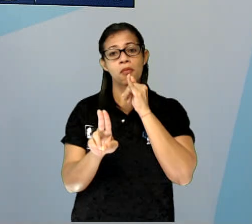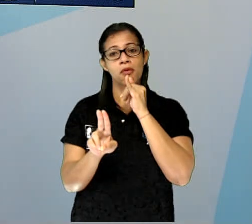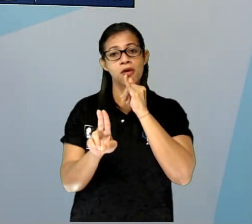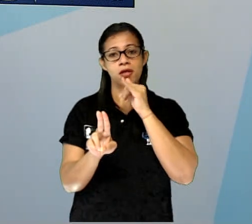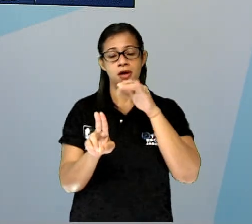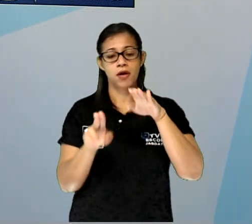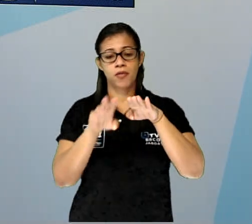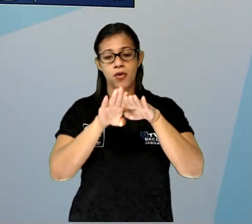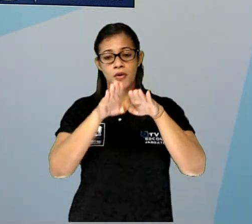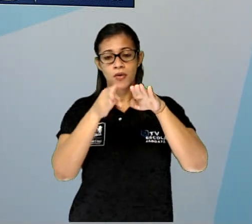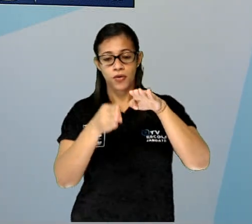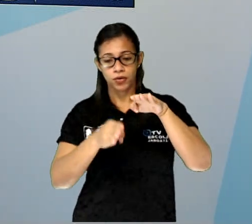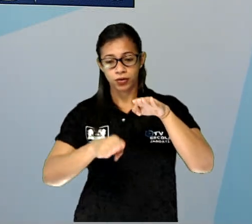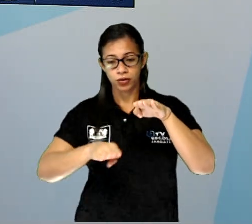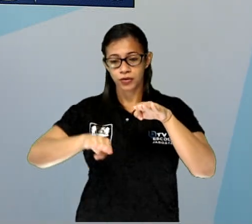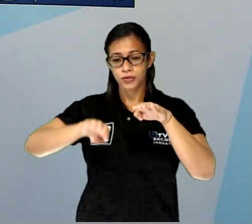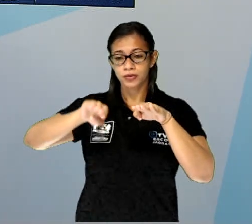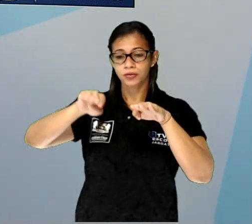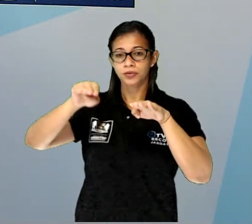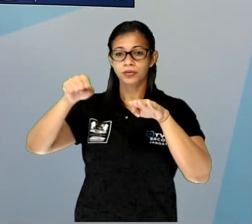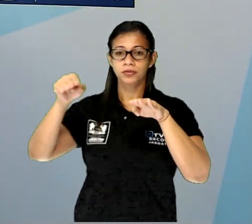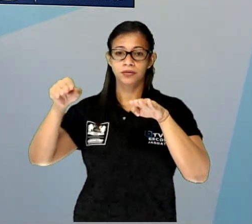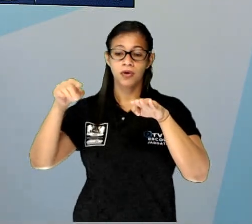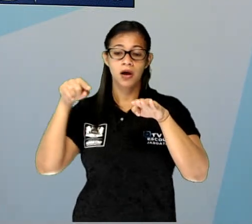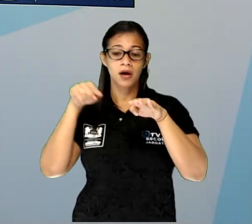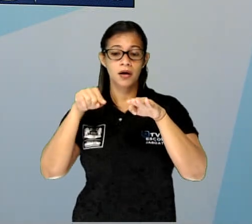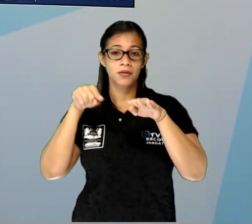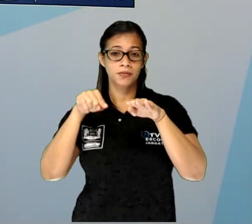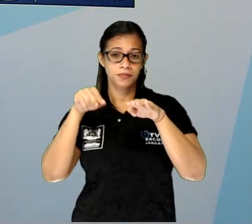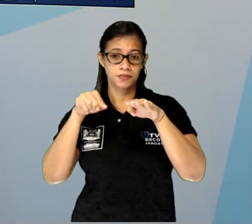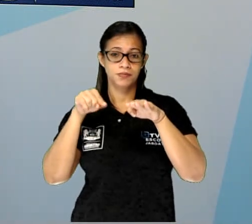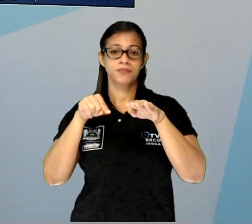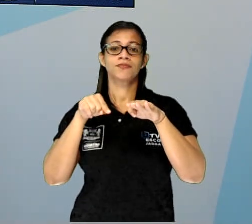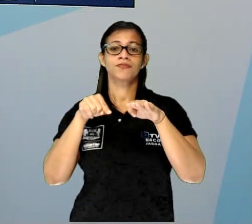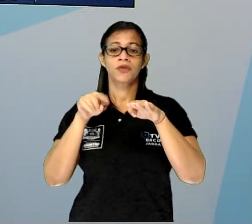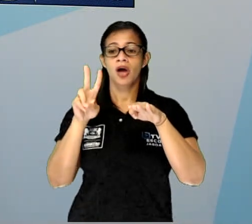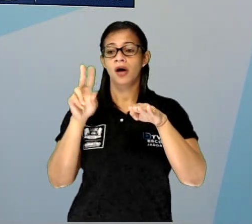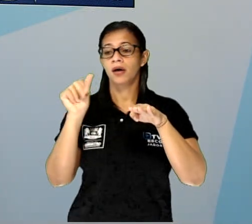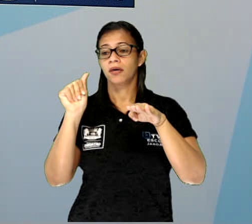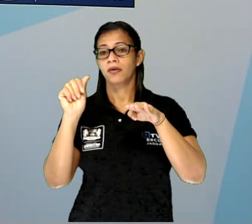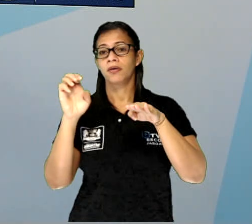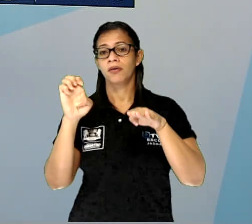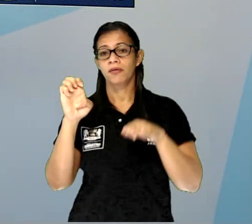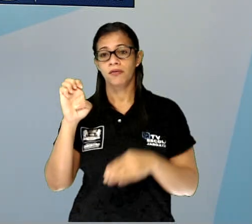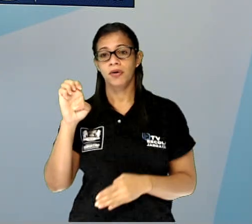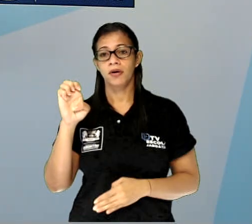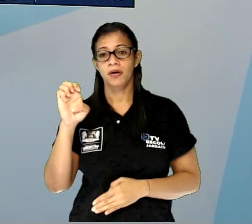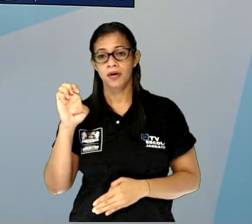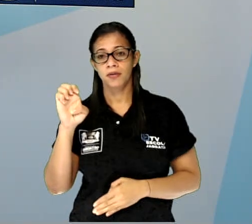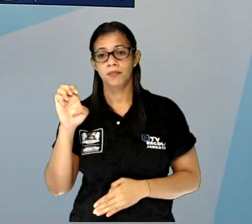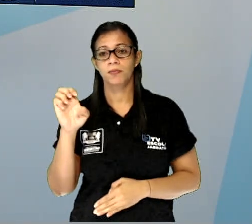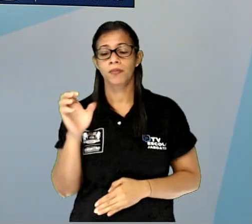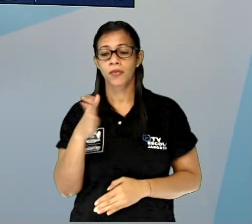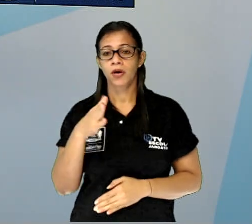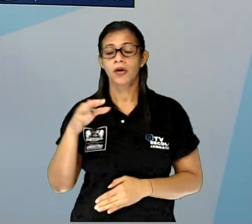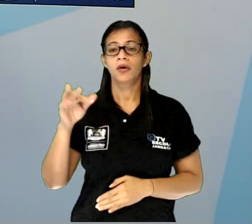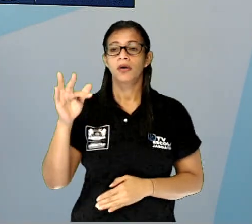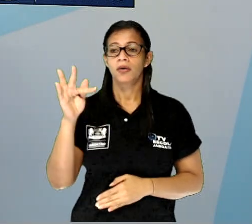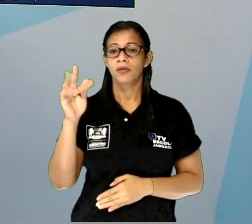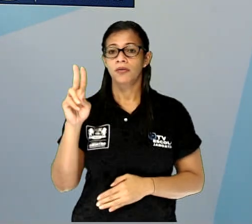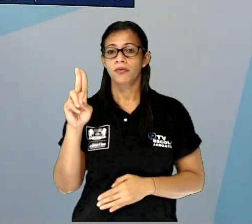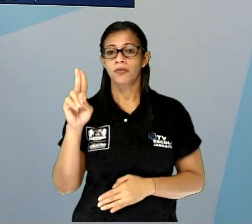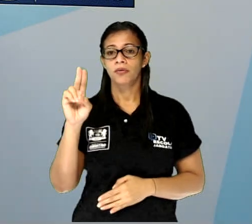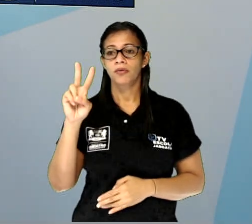vale fluvial. Tá? É aonde o rio passa entre duas áreas altas, entre duas